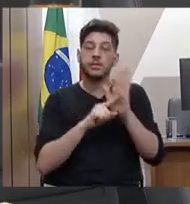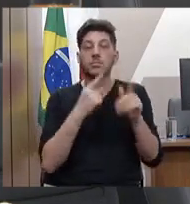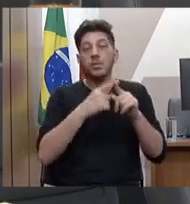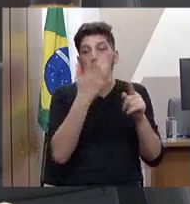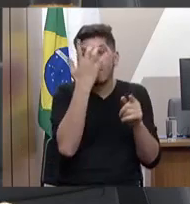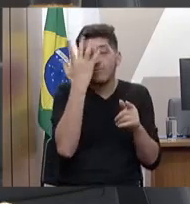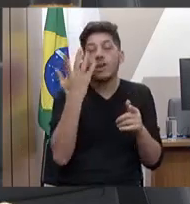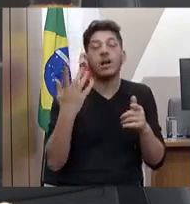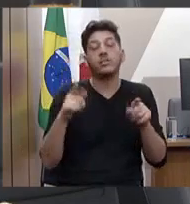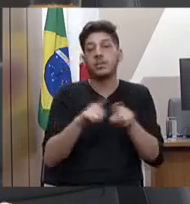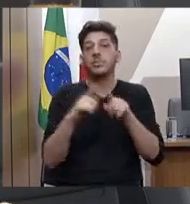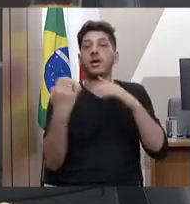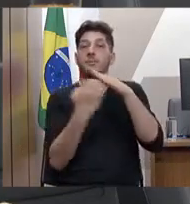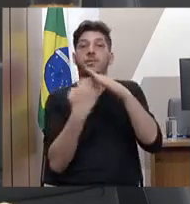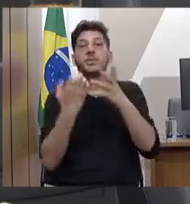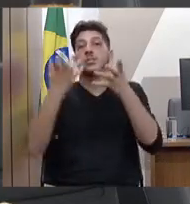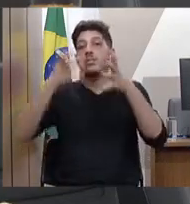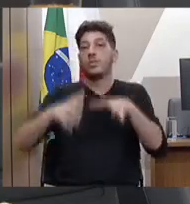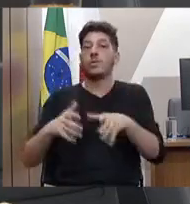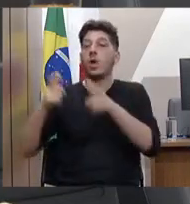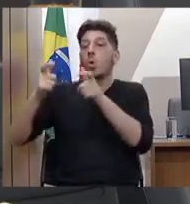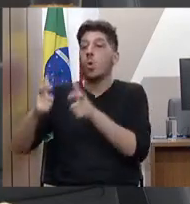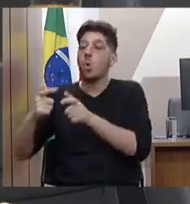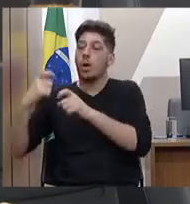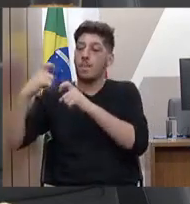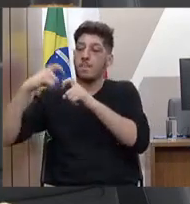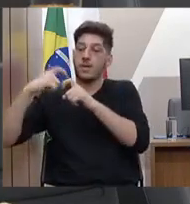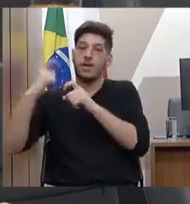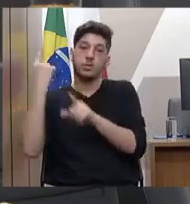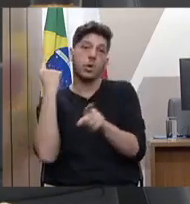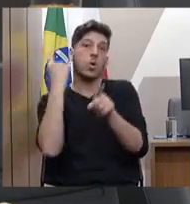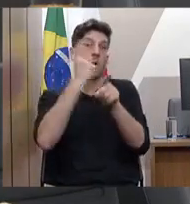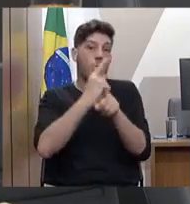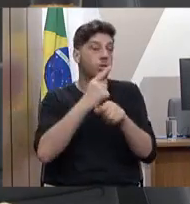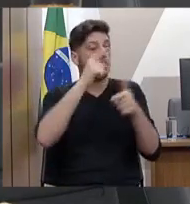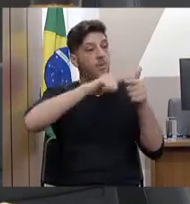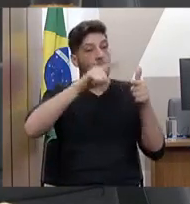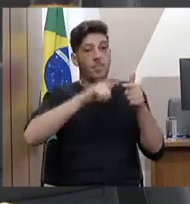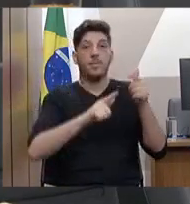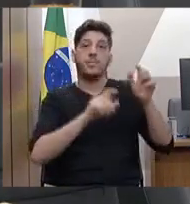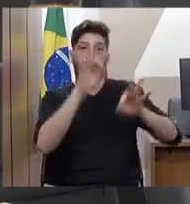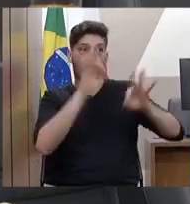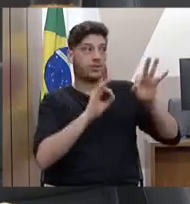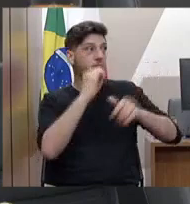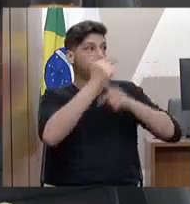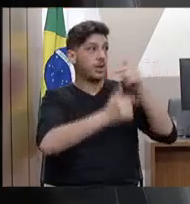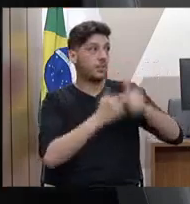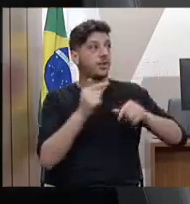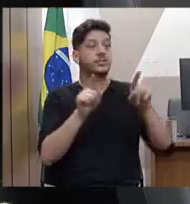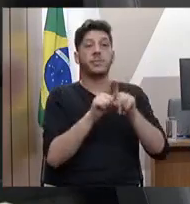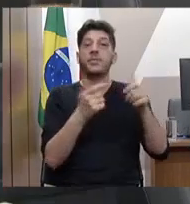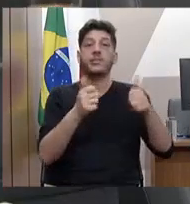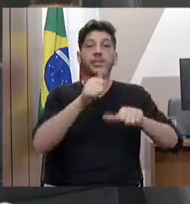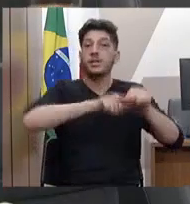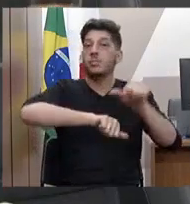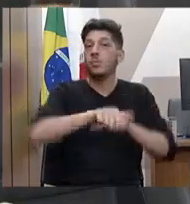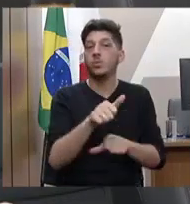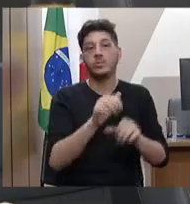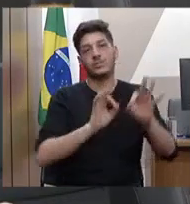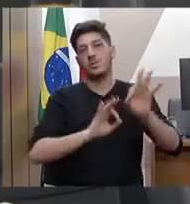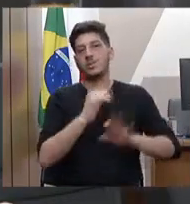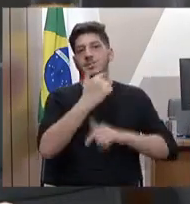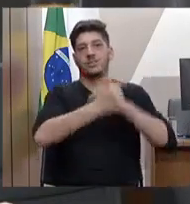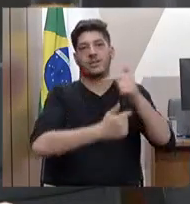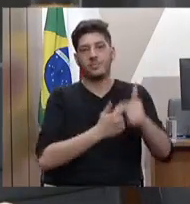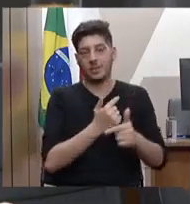porque a empresa não quer que o setor médico detec com problema que está na sua organização como consequência não haverá mudança nessa organização de trabalho